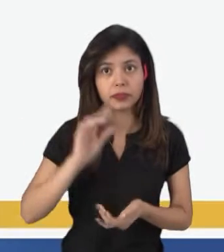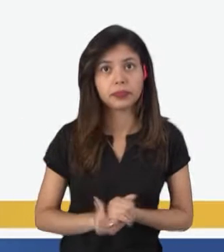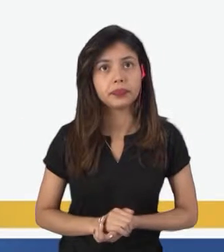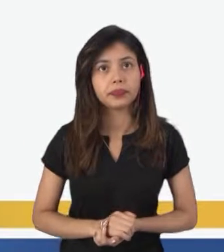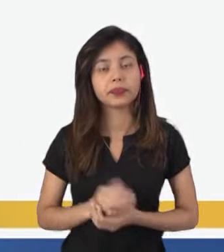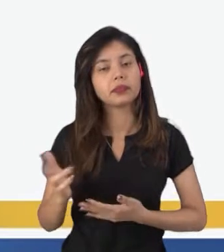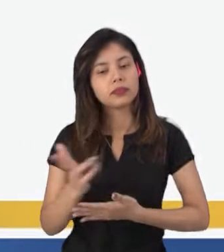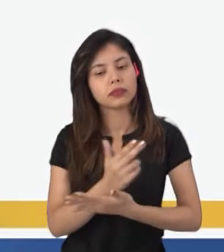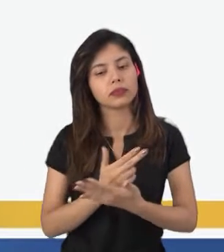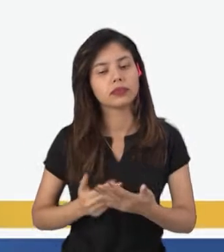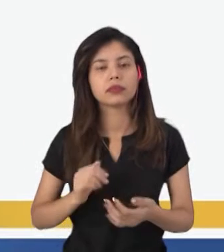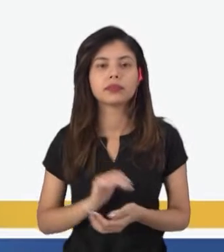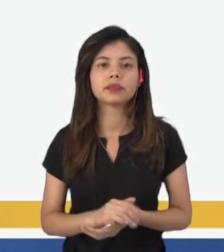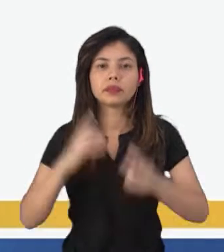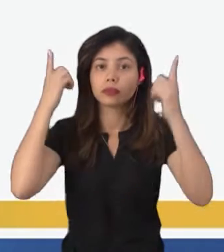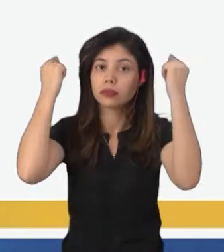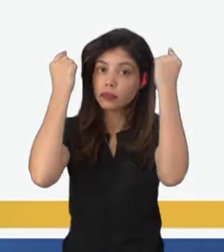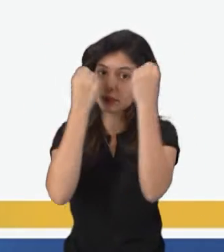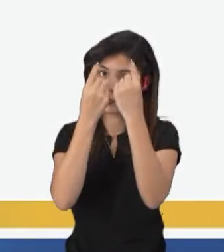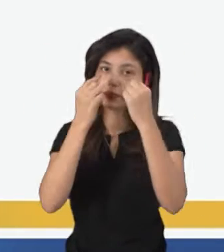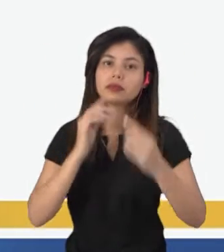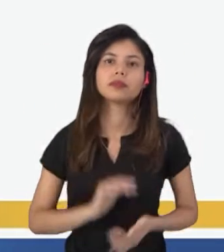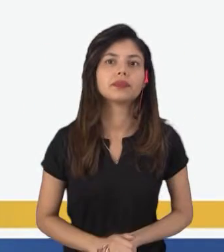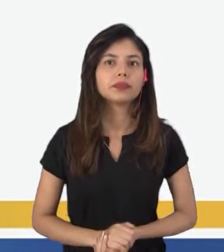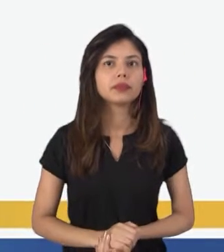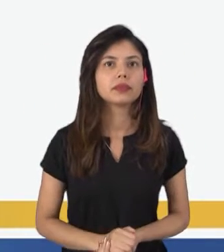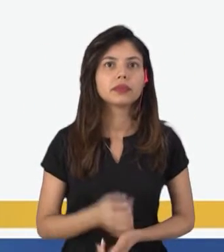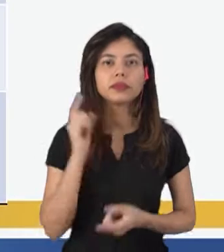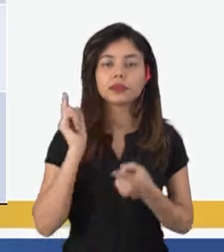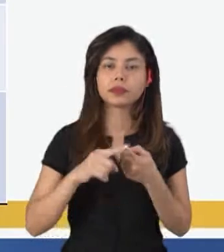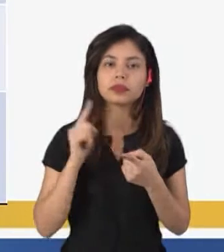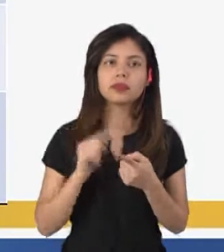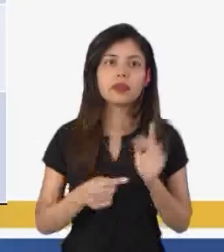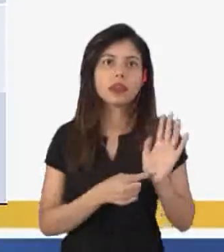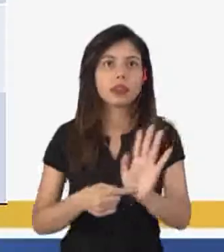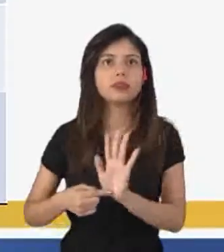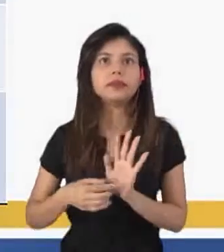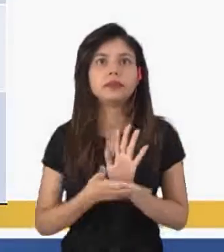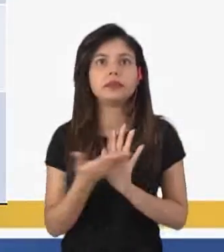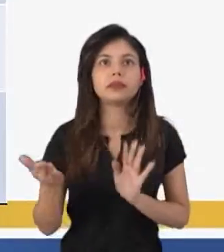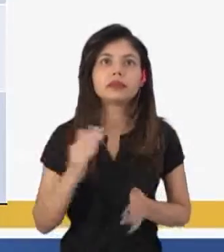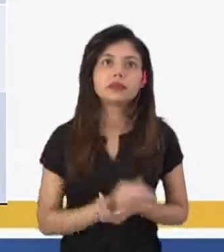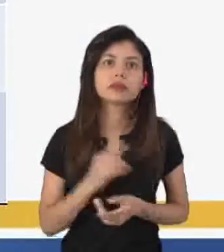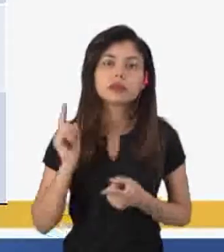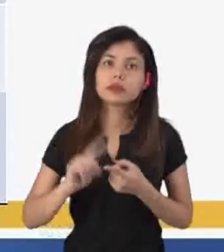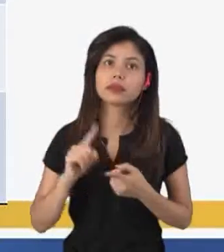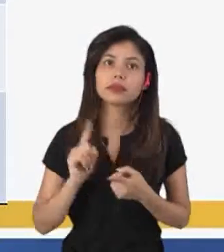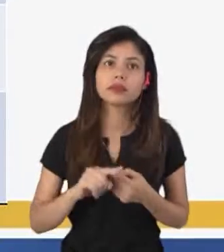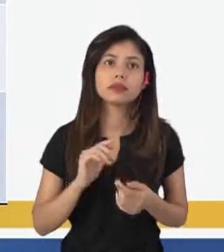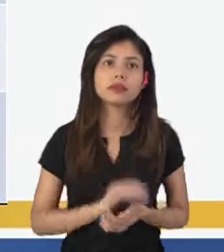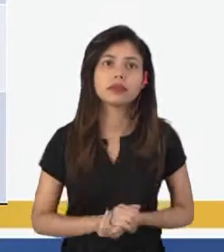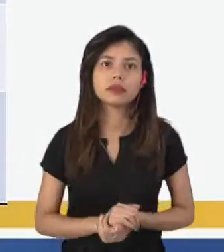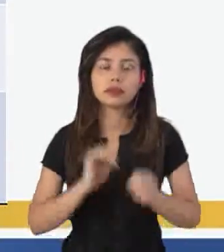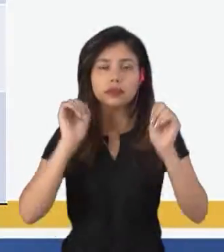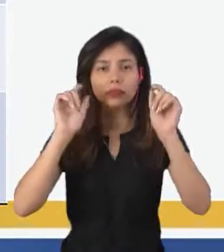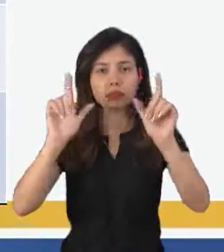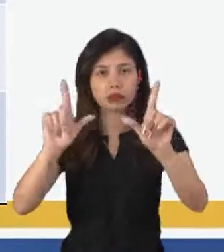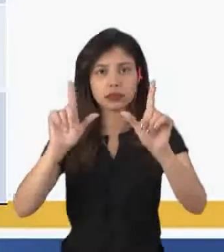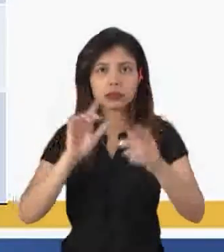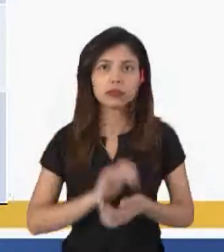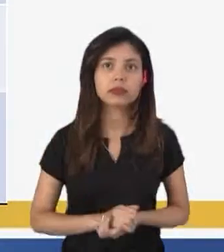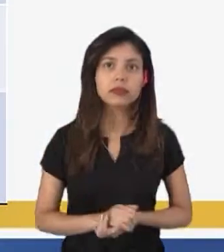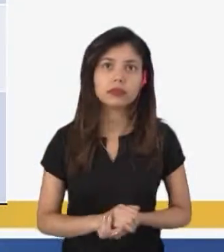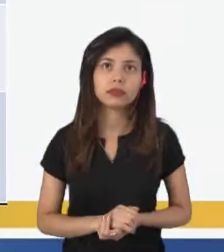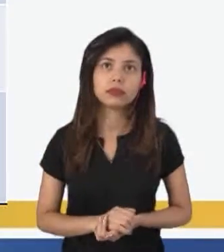da arte grega, né? Então nós temos aí a primeira representação. No nosso primeiro banner, nós vamos